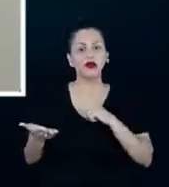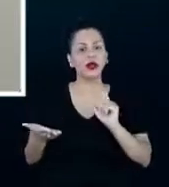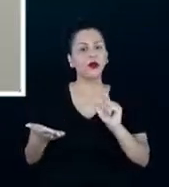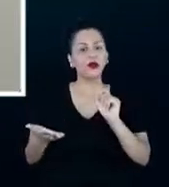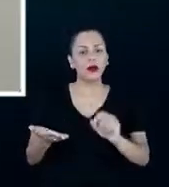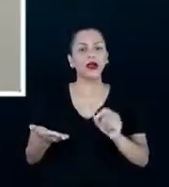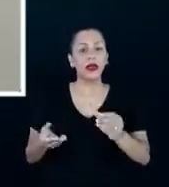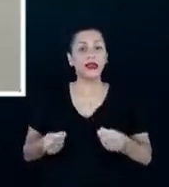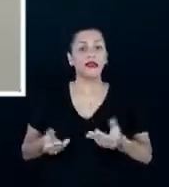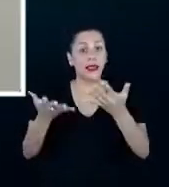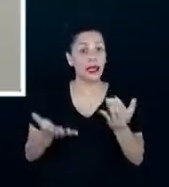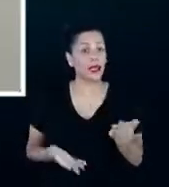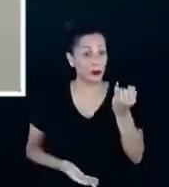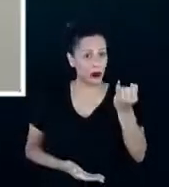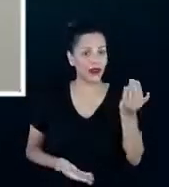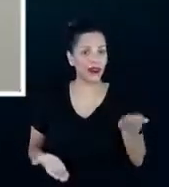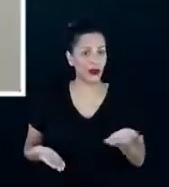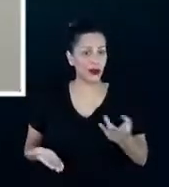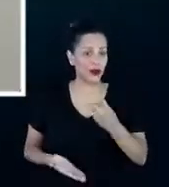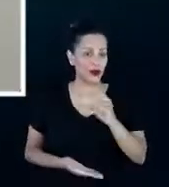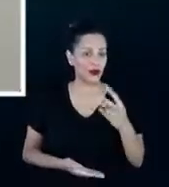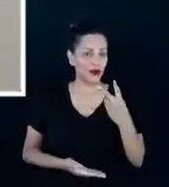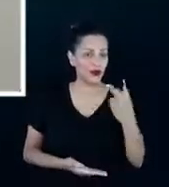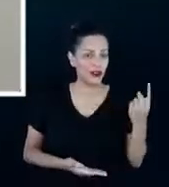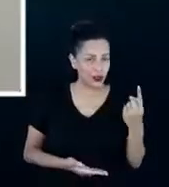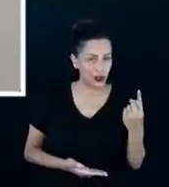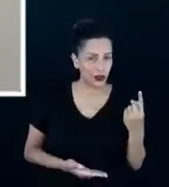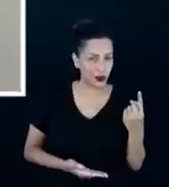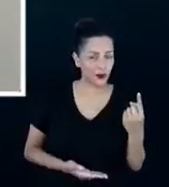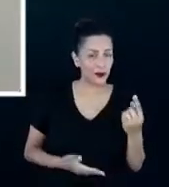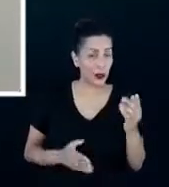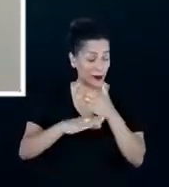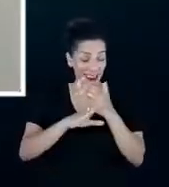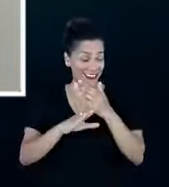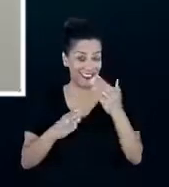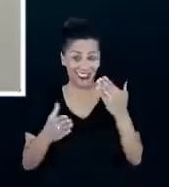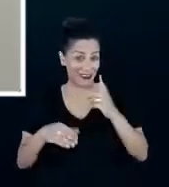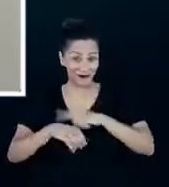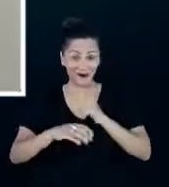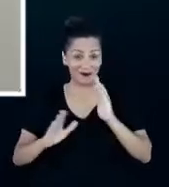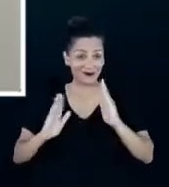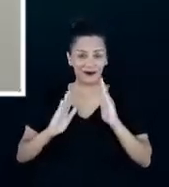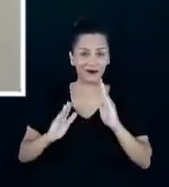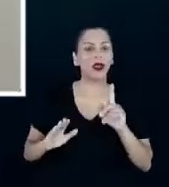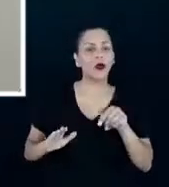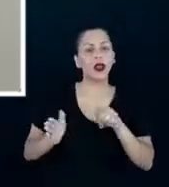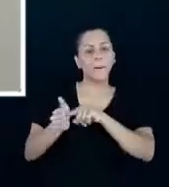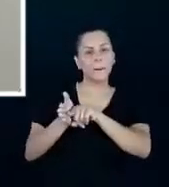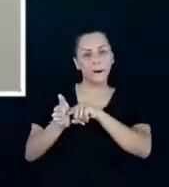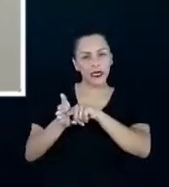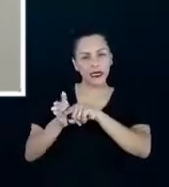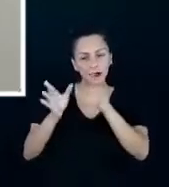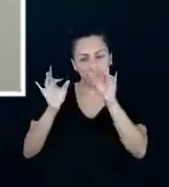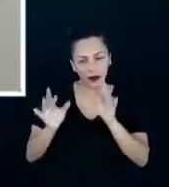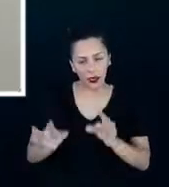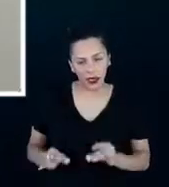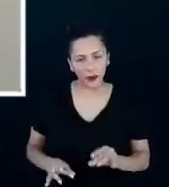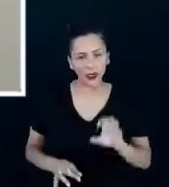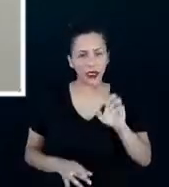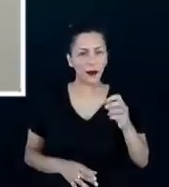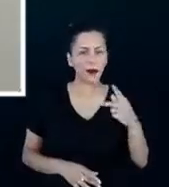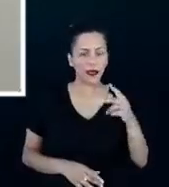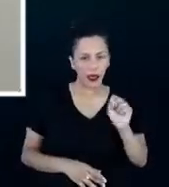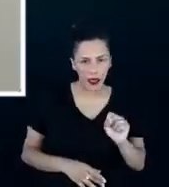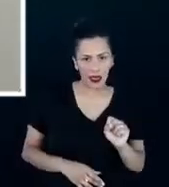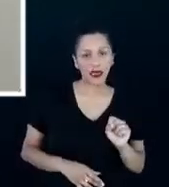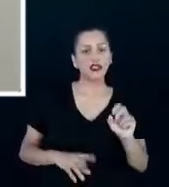de 2021, eu estou meio perdida aqui no tempo, os estudos de detalhamento da EPS sobre separação de laço de energia, eles